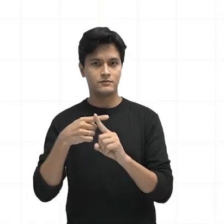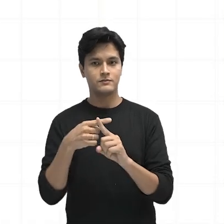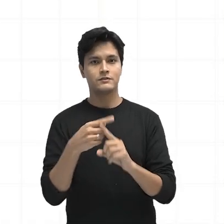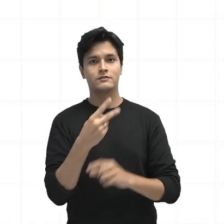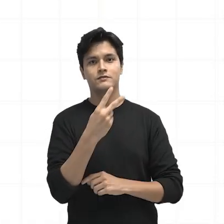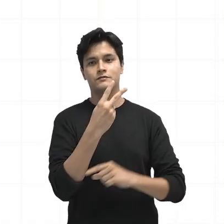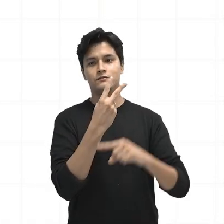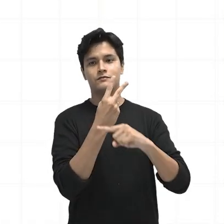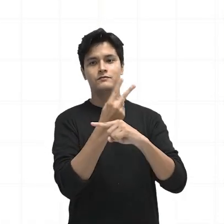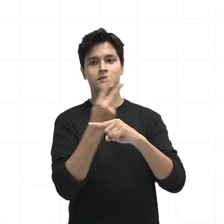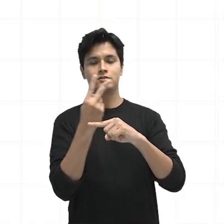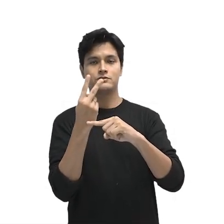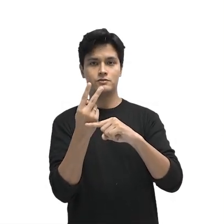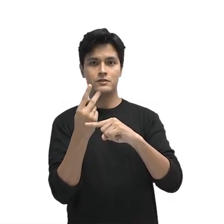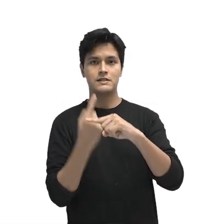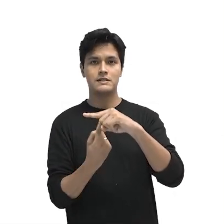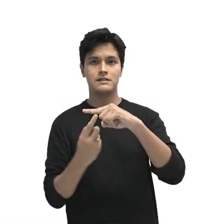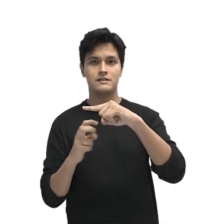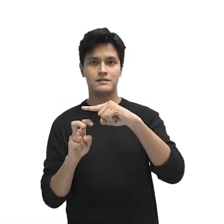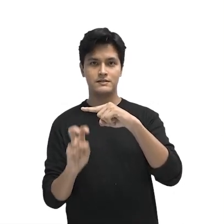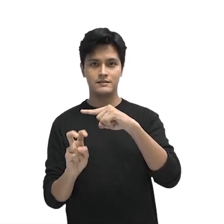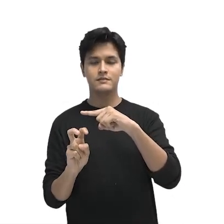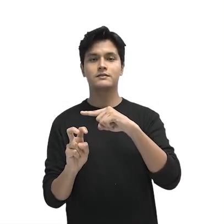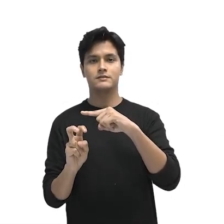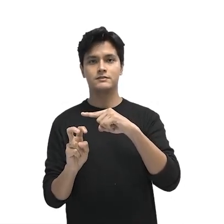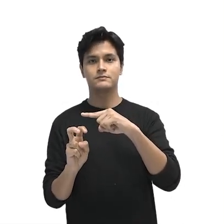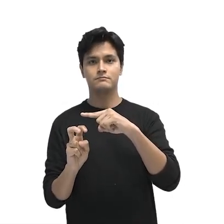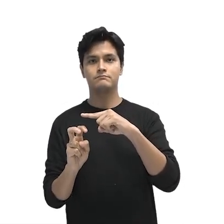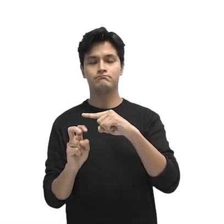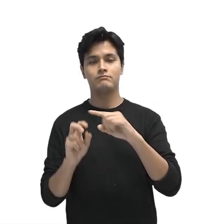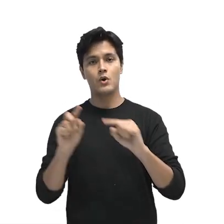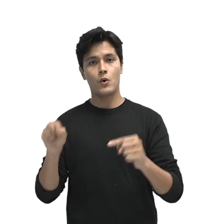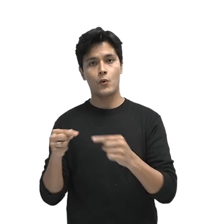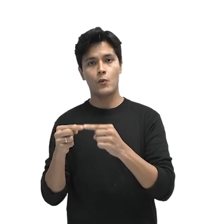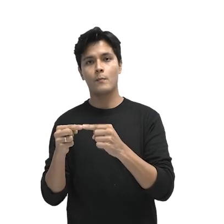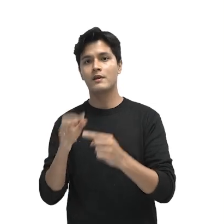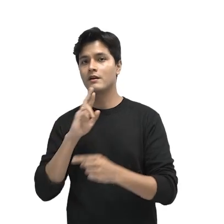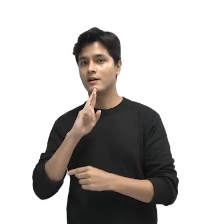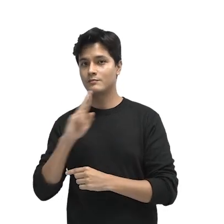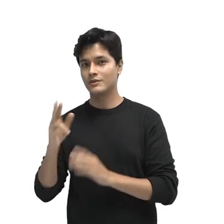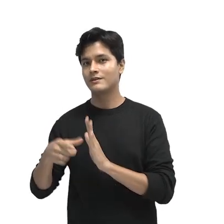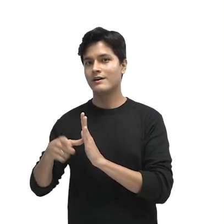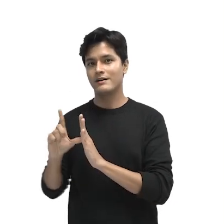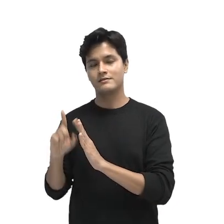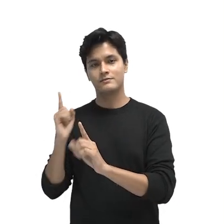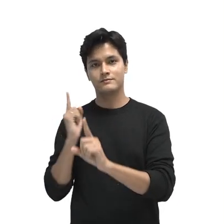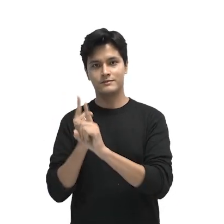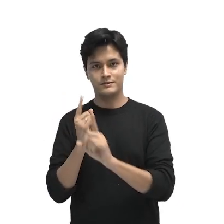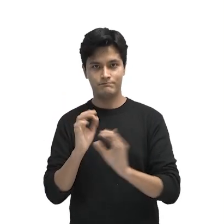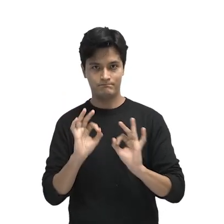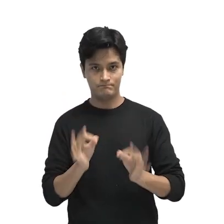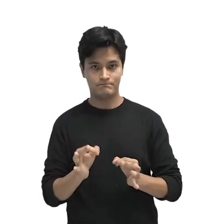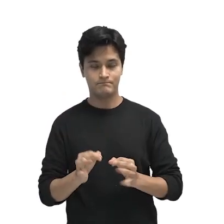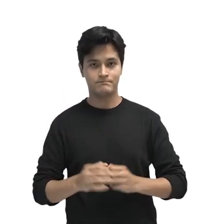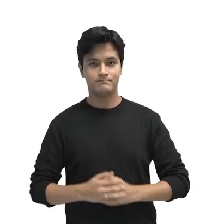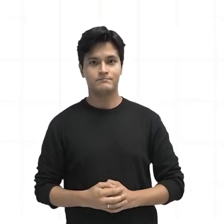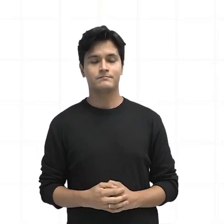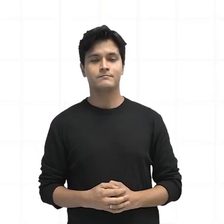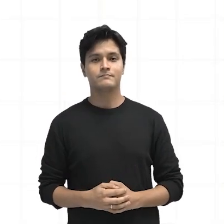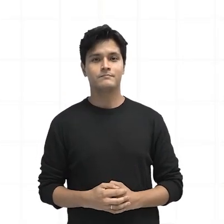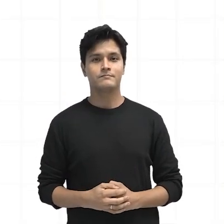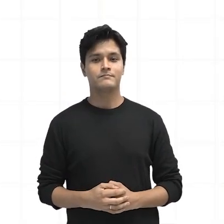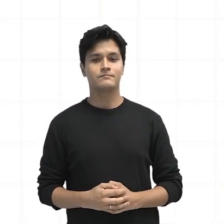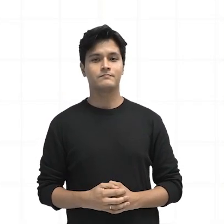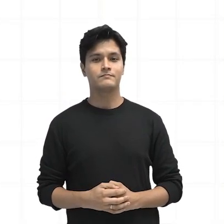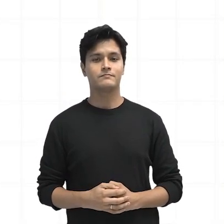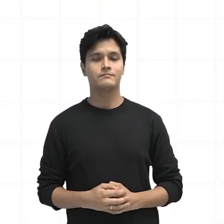22/15, que coincide justamente com a resposta que a gente encontrou anteriormente. Beleza, pessoal?